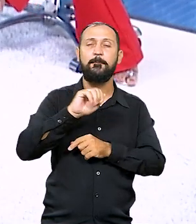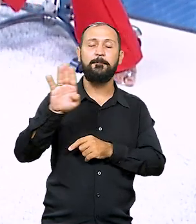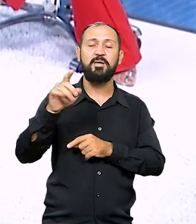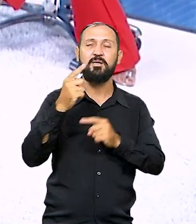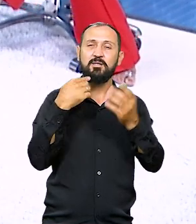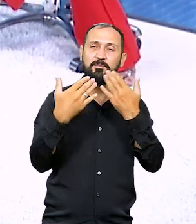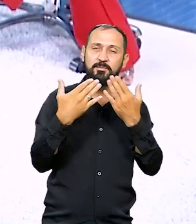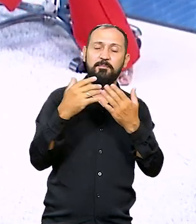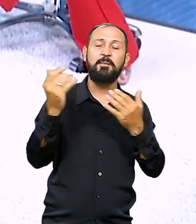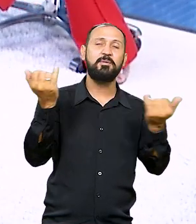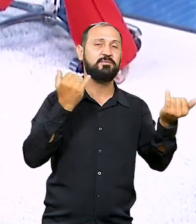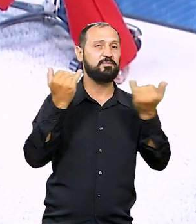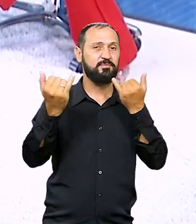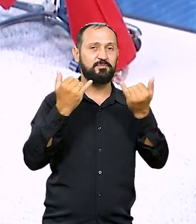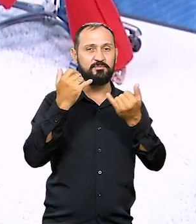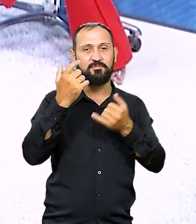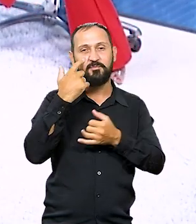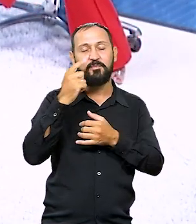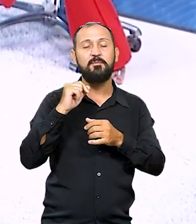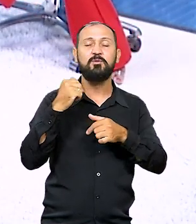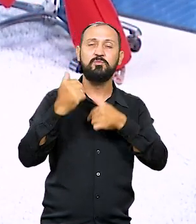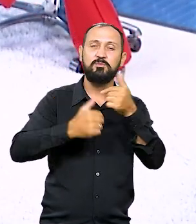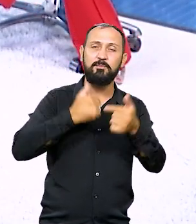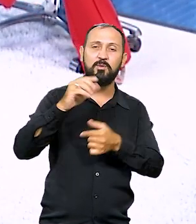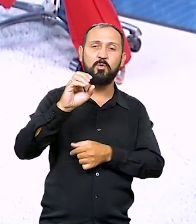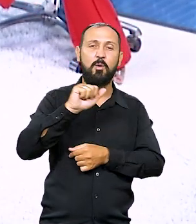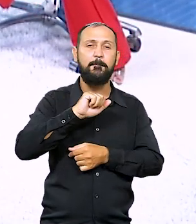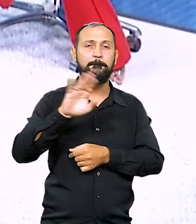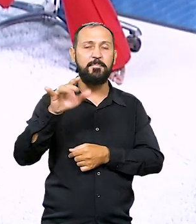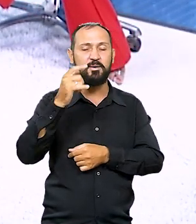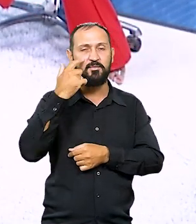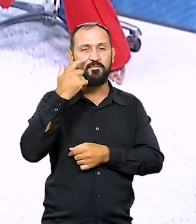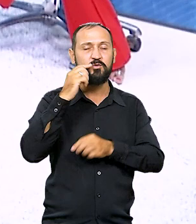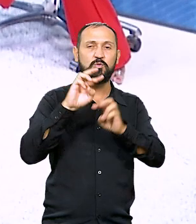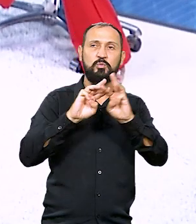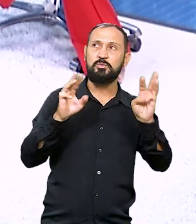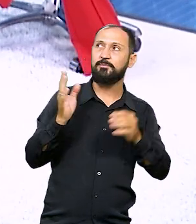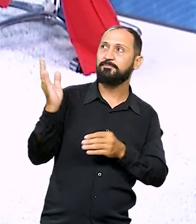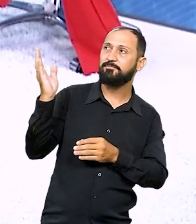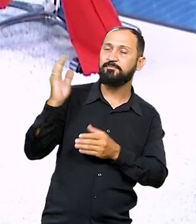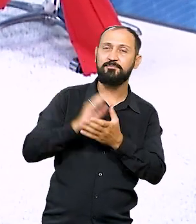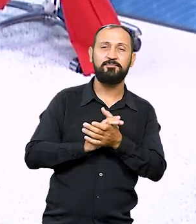OAB em Debate fica por aqui. Para mais informações sobre as ações da OAB,